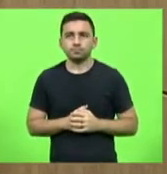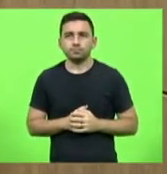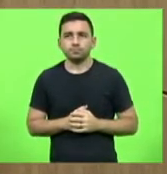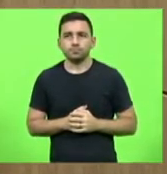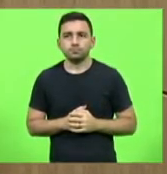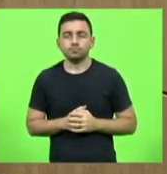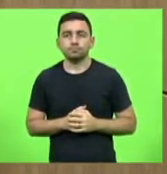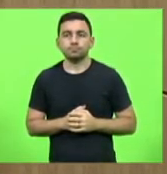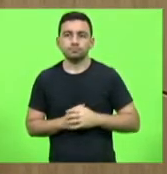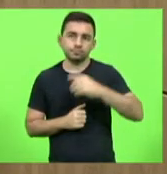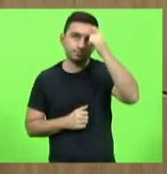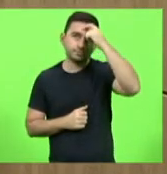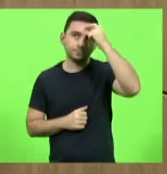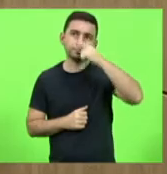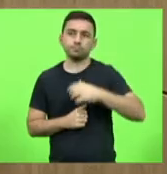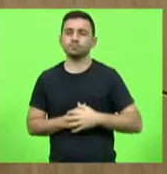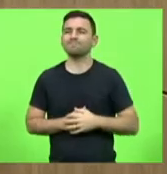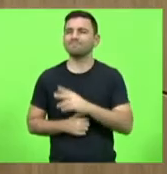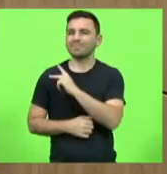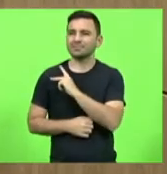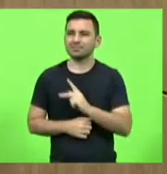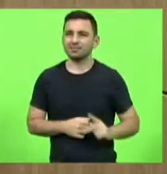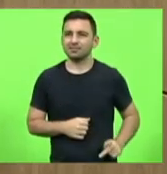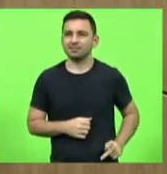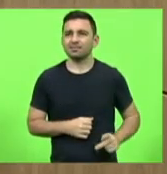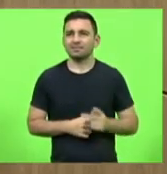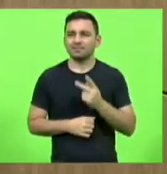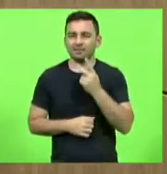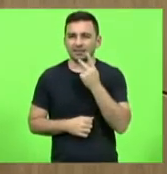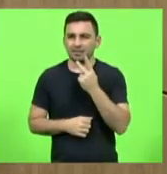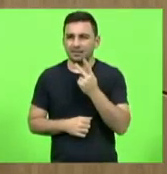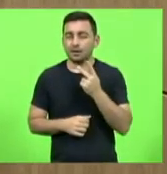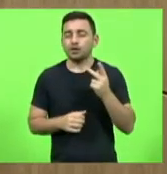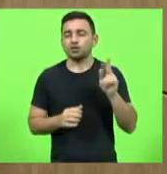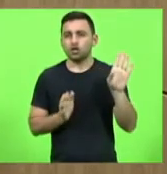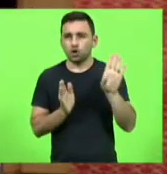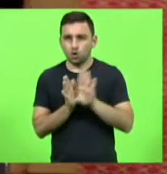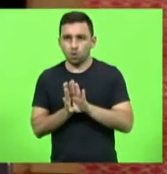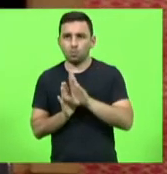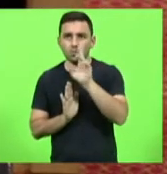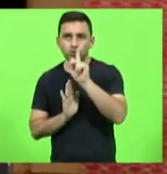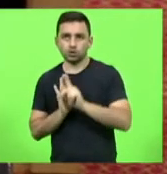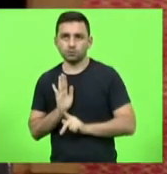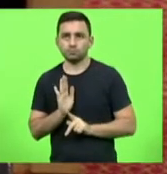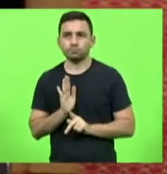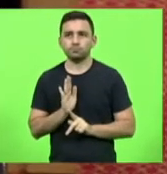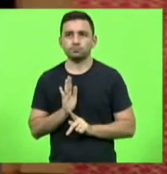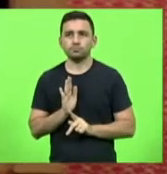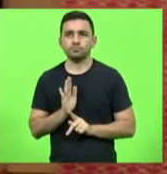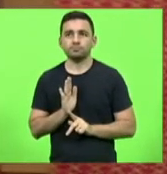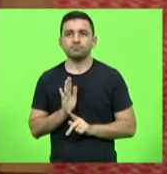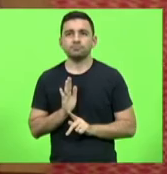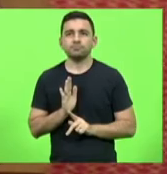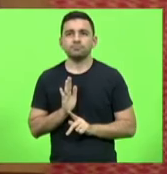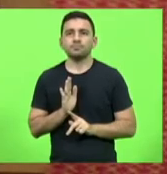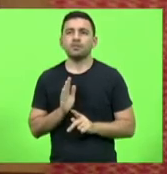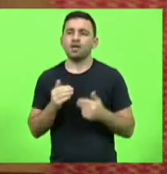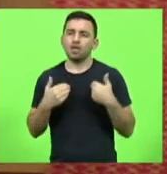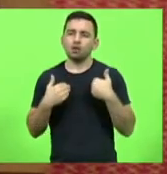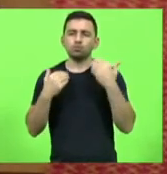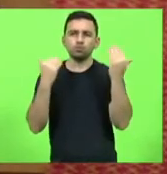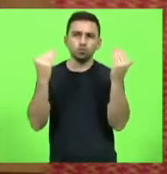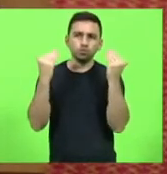Senhor presidente, quando esse projeto chegou na Assembleia, eu tive algumas